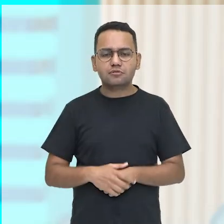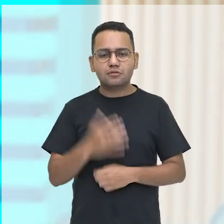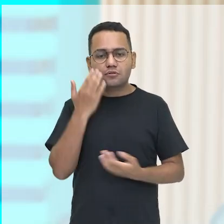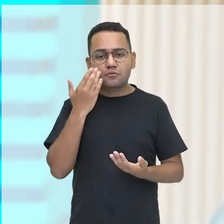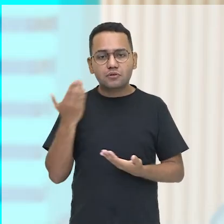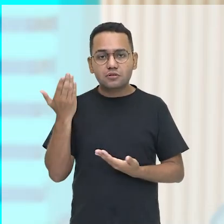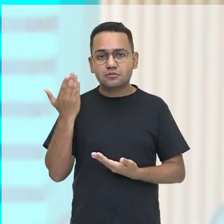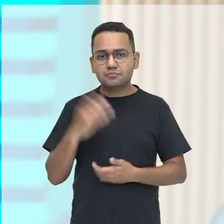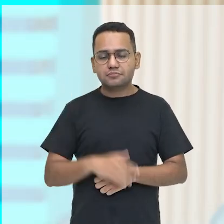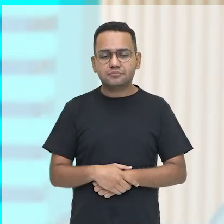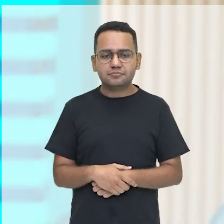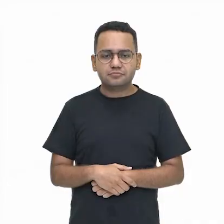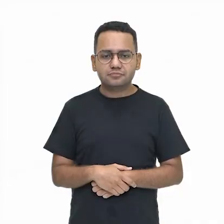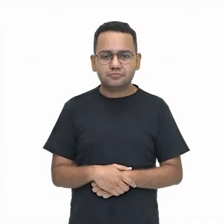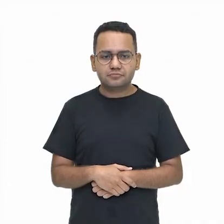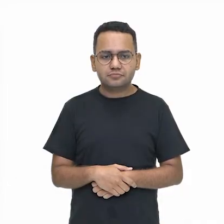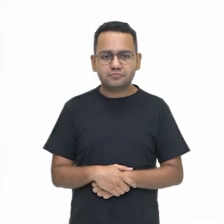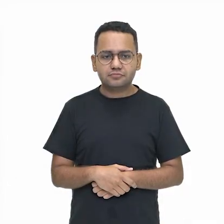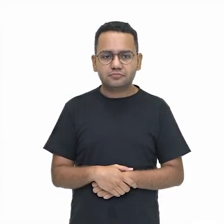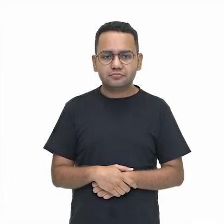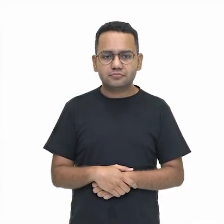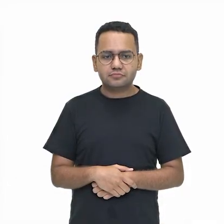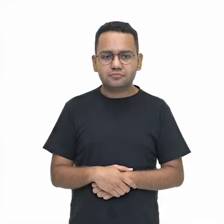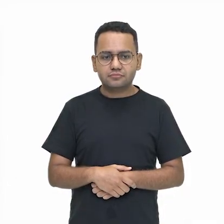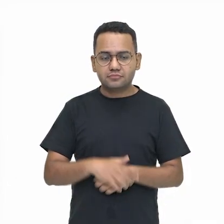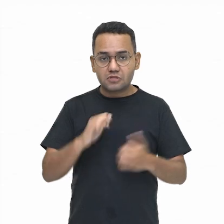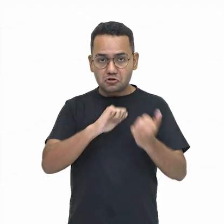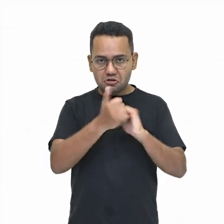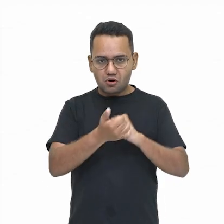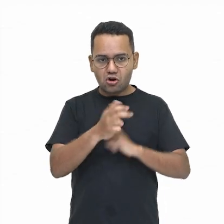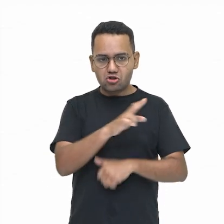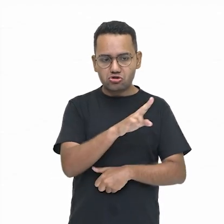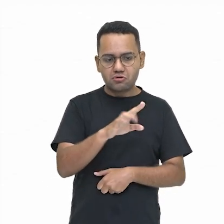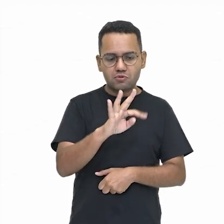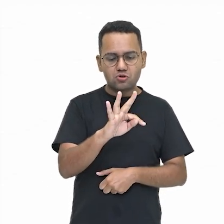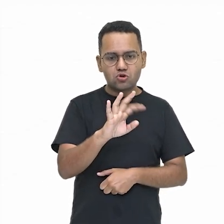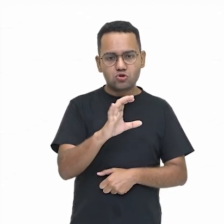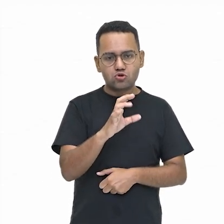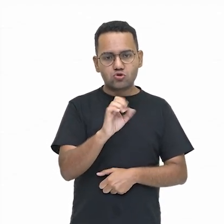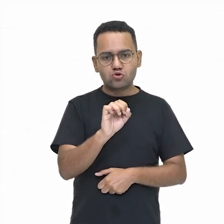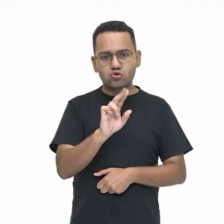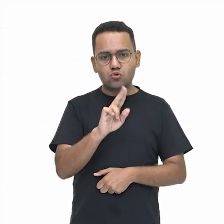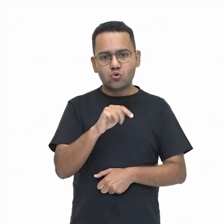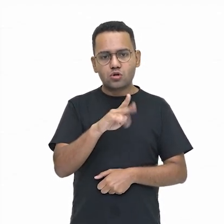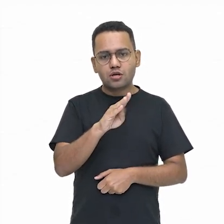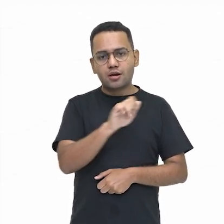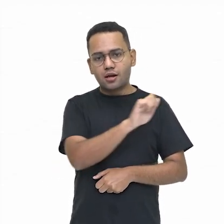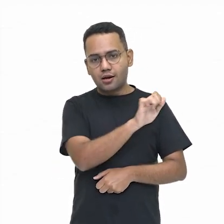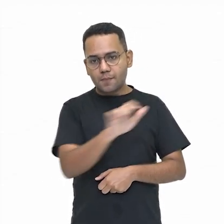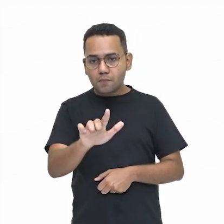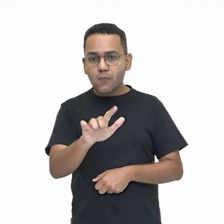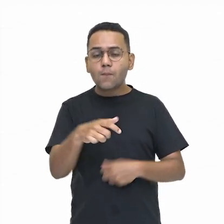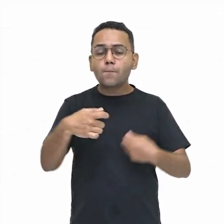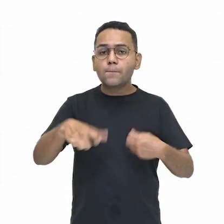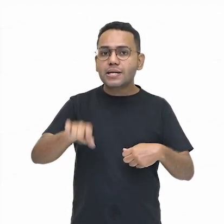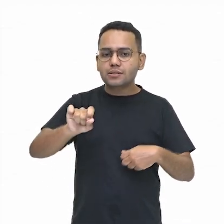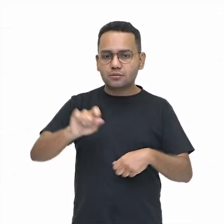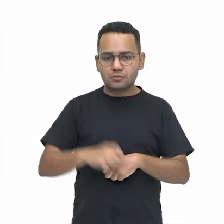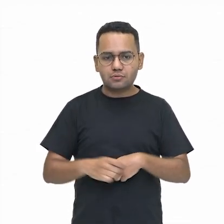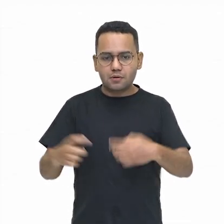um chokeball? É um tipo de esporte em que para jogar é necessário haver 2 quadros de